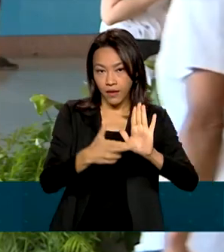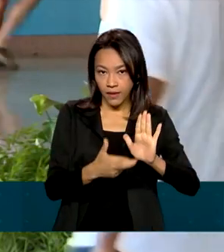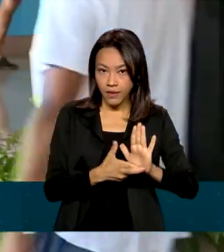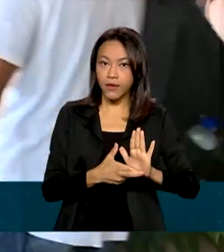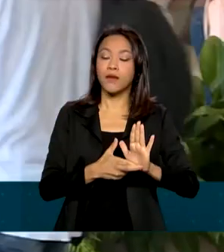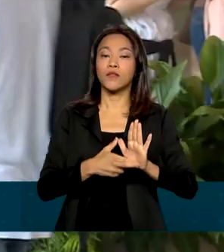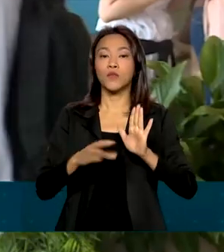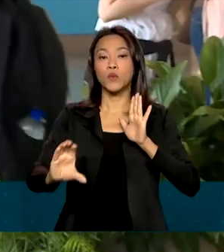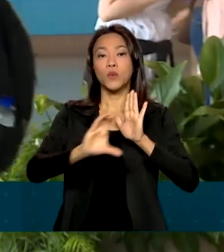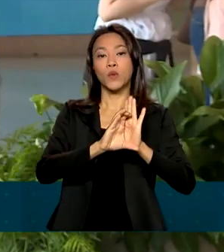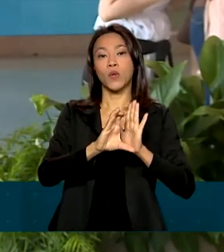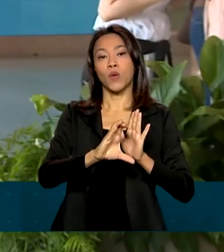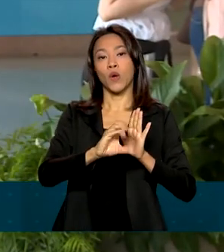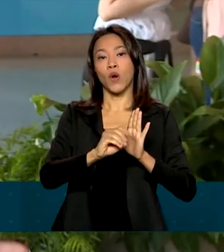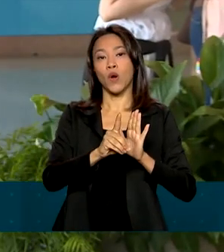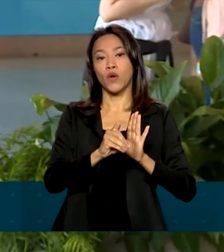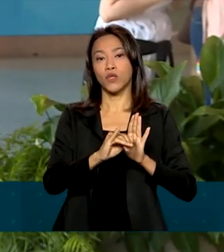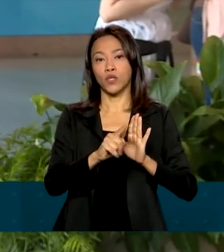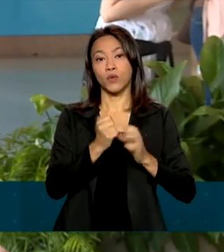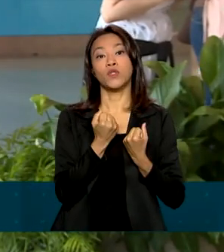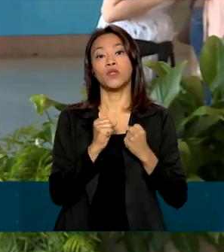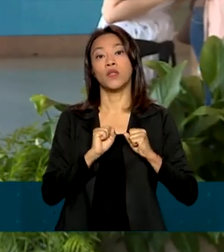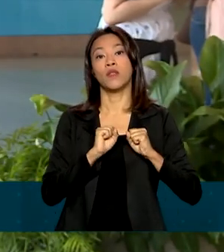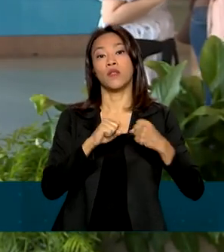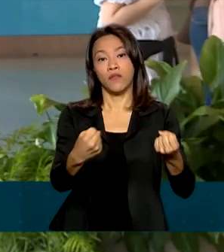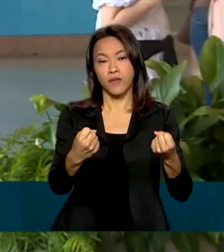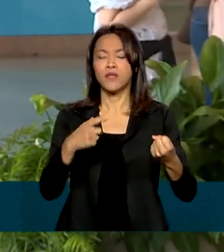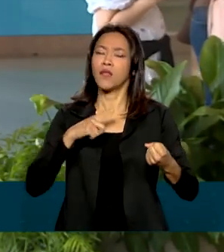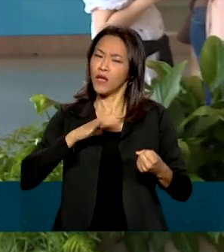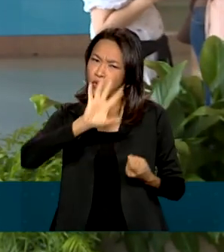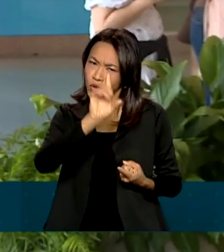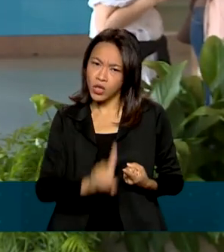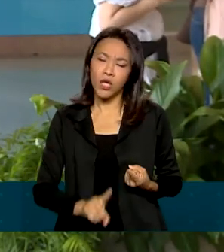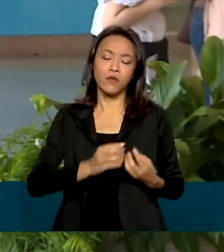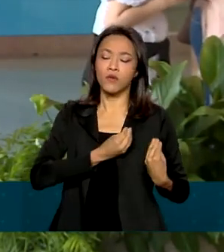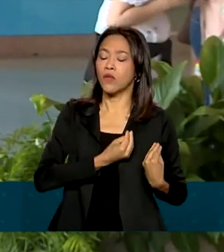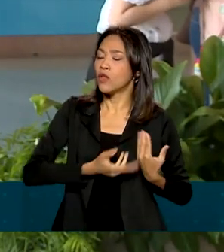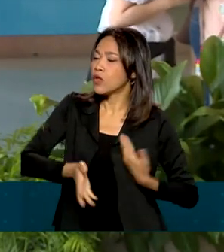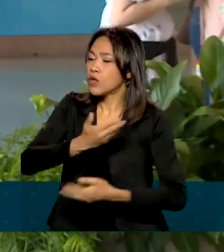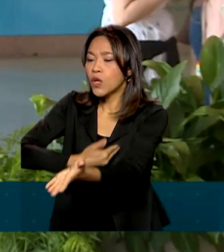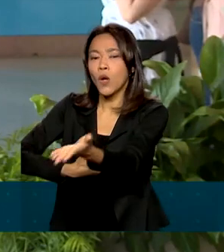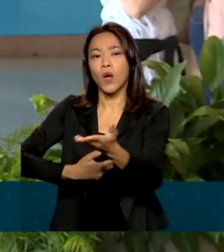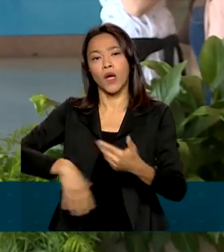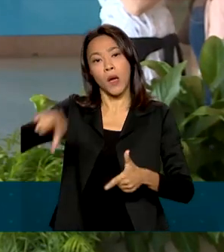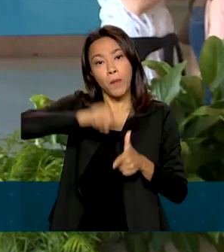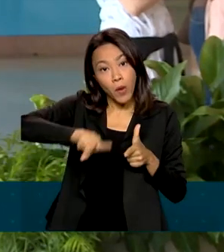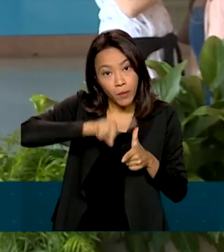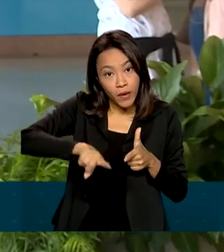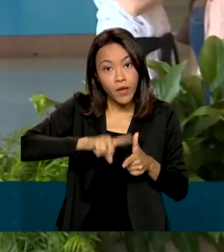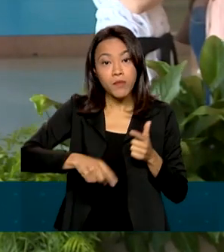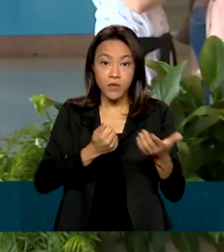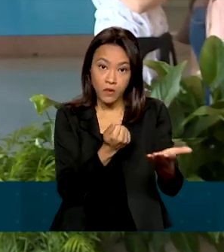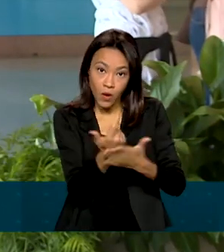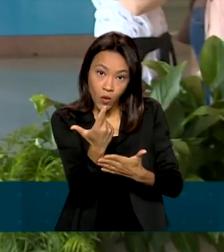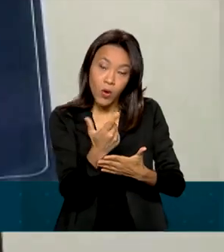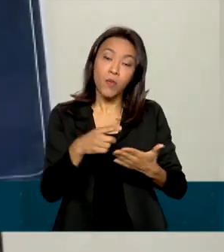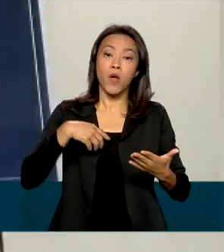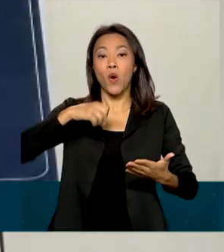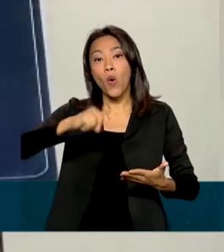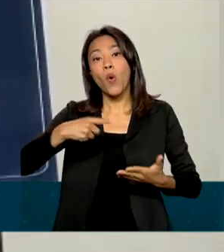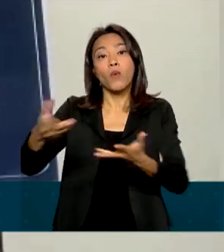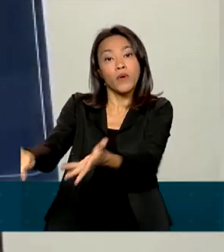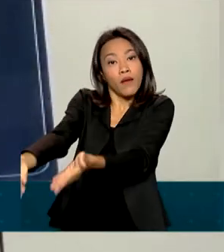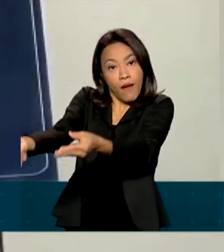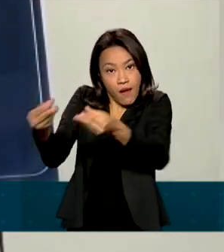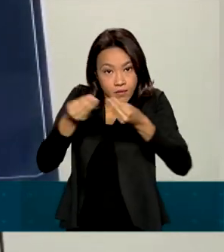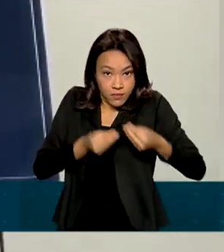Consumidor. São garantidos todos os direitos em caso de troca, devolução, problemas com o produto ou com a entrega. O